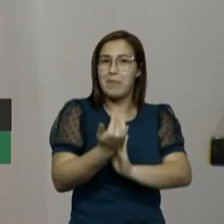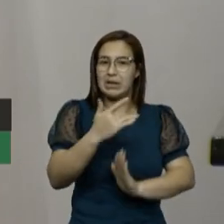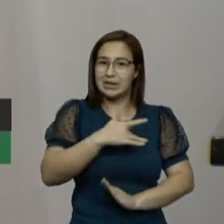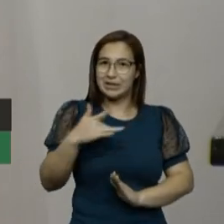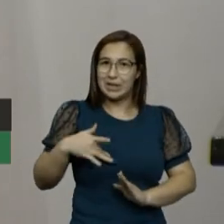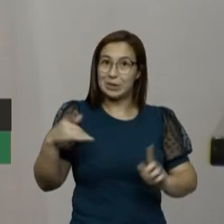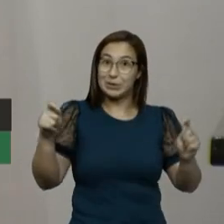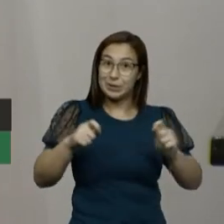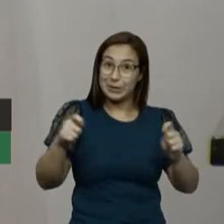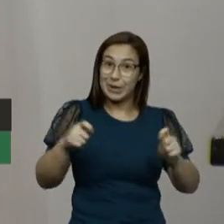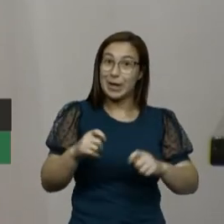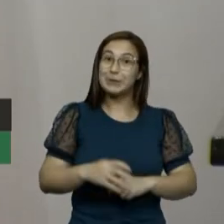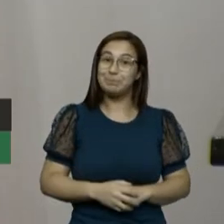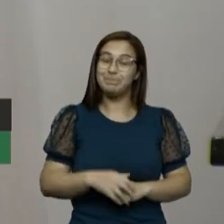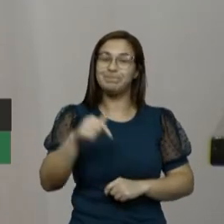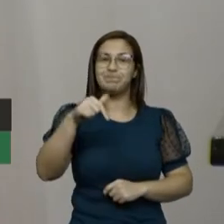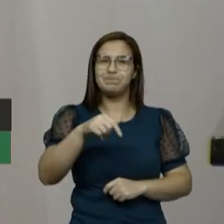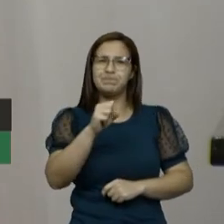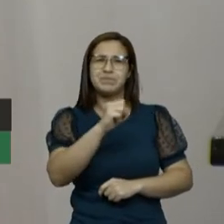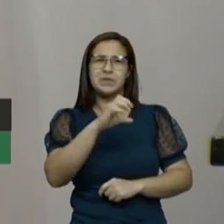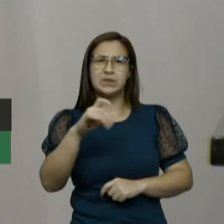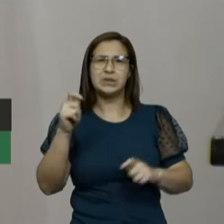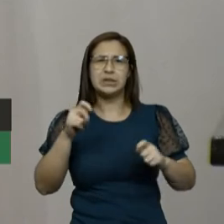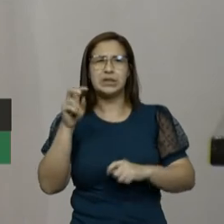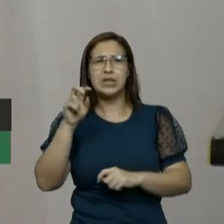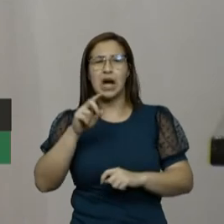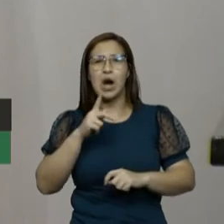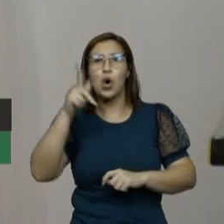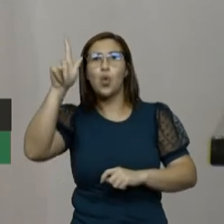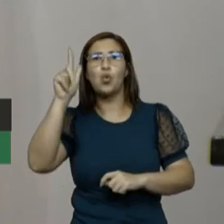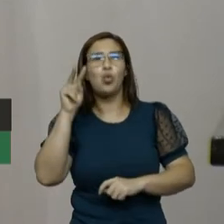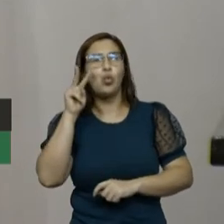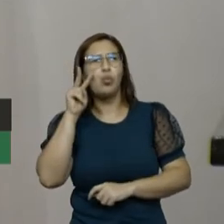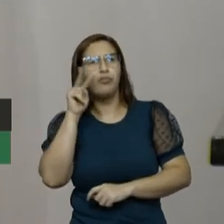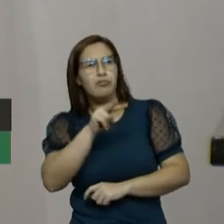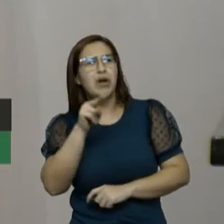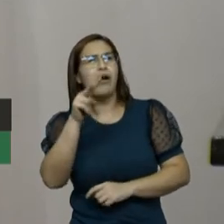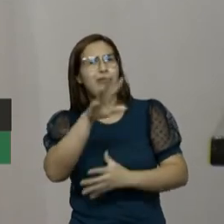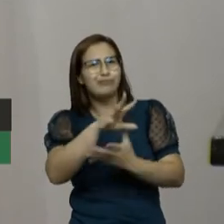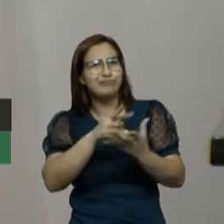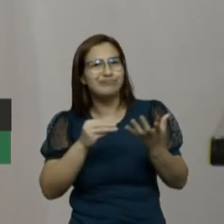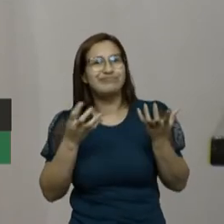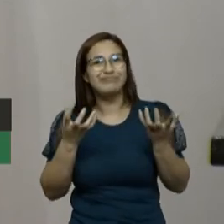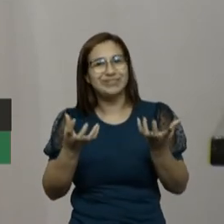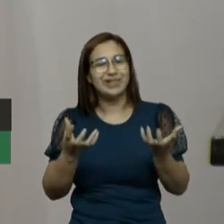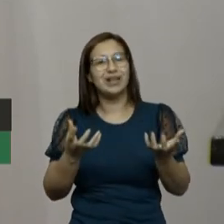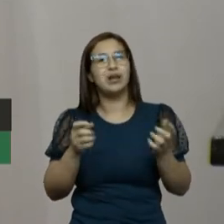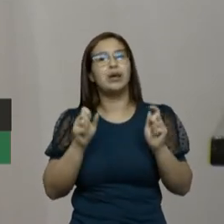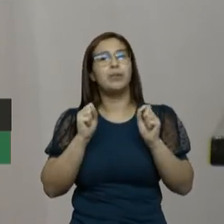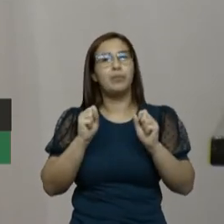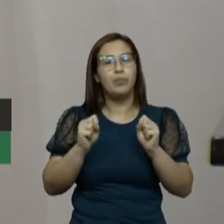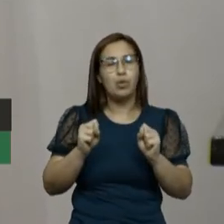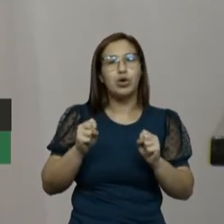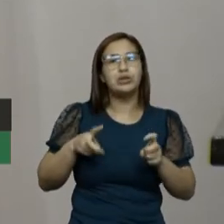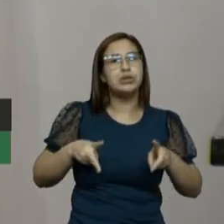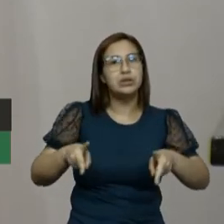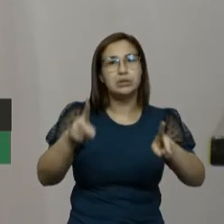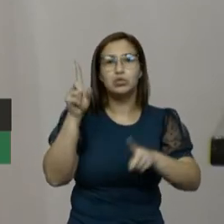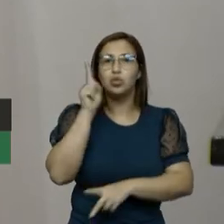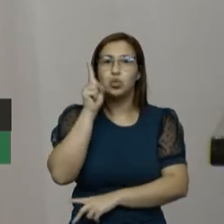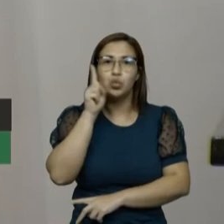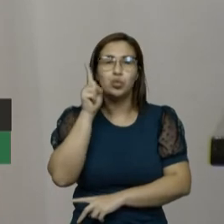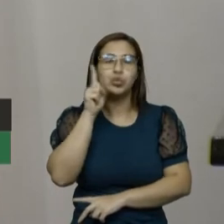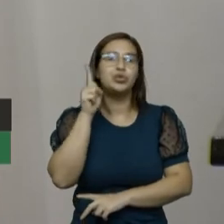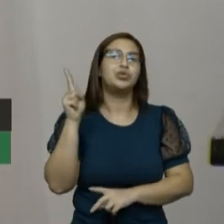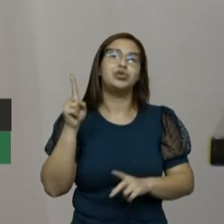de exemplo para o país, exemplo para todo mundo, que possamos, sim, regularmente termos atividades físicas e mostrarmos